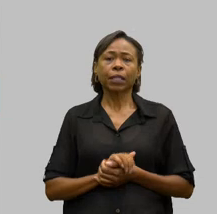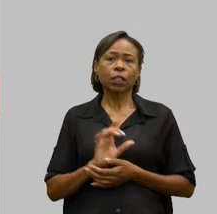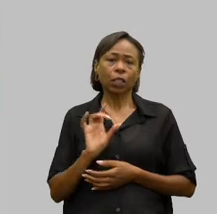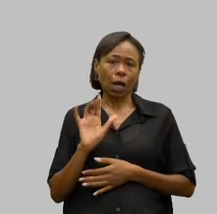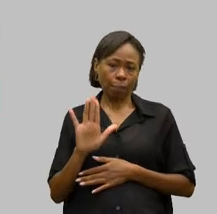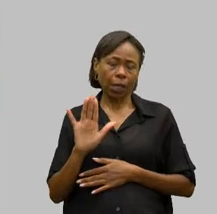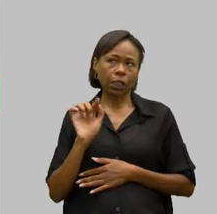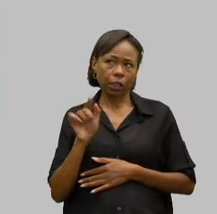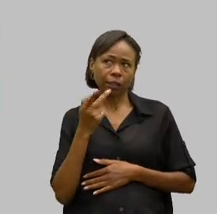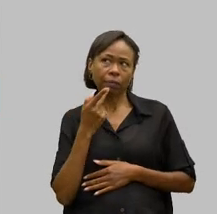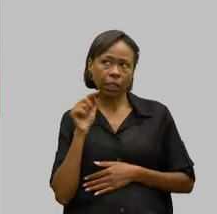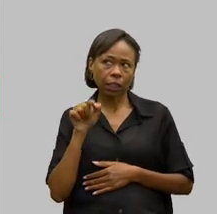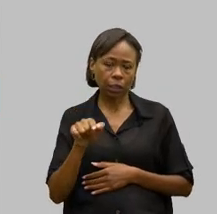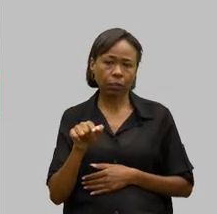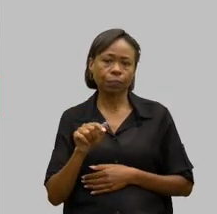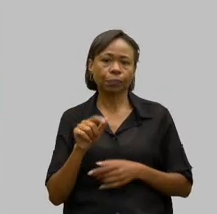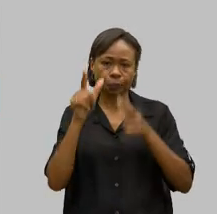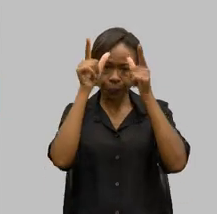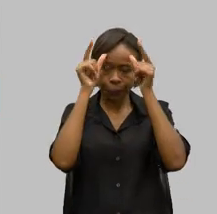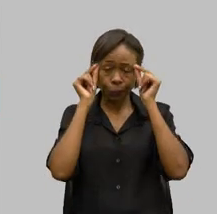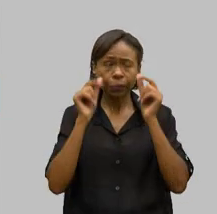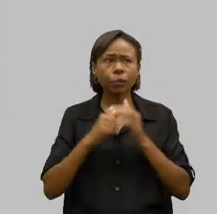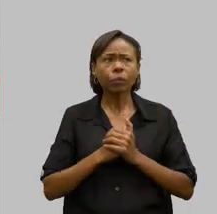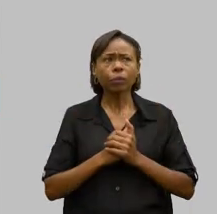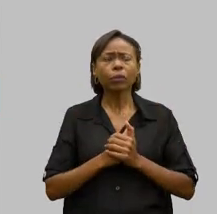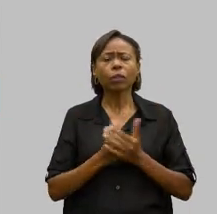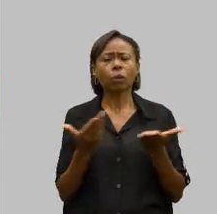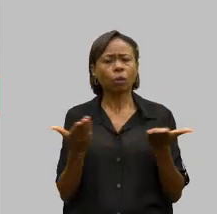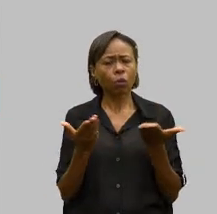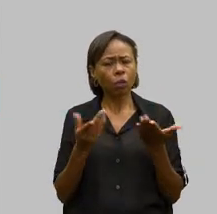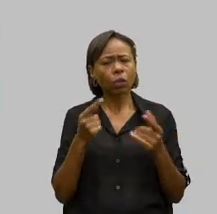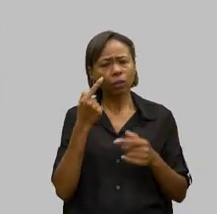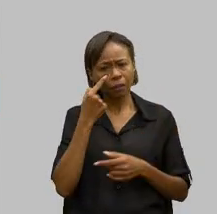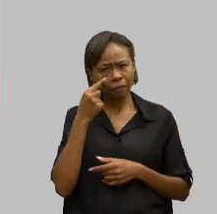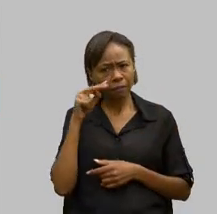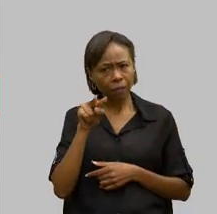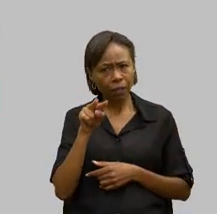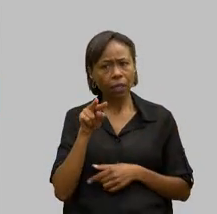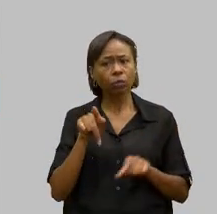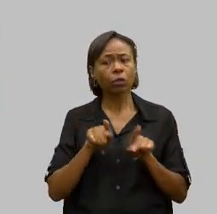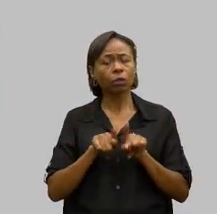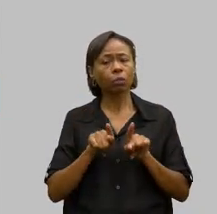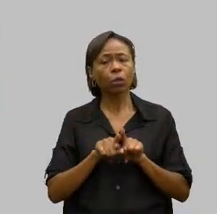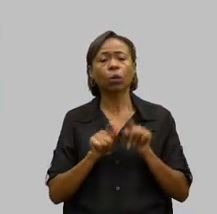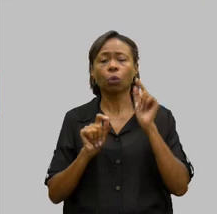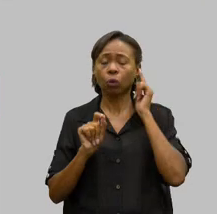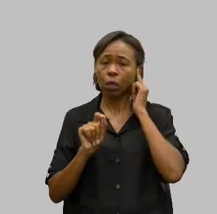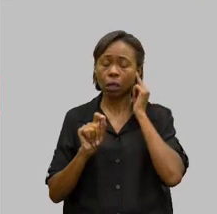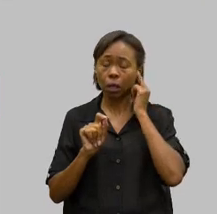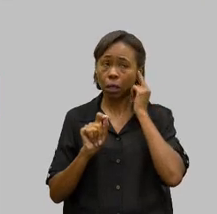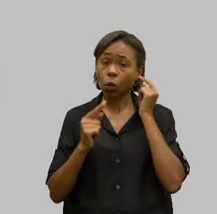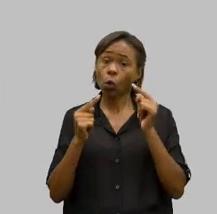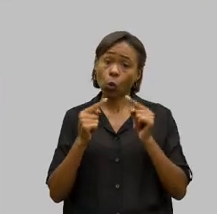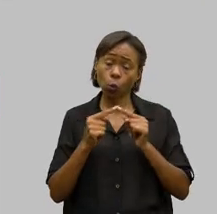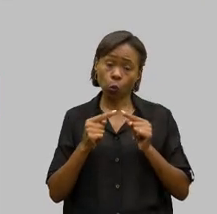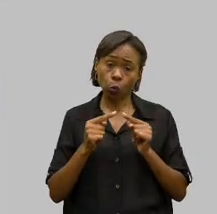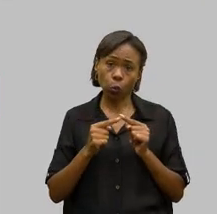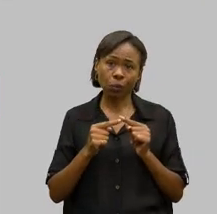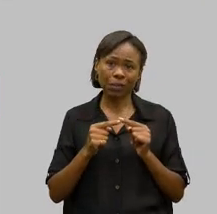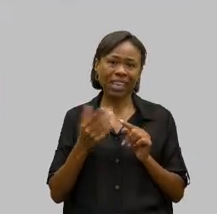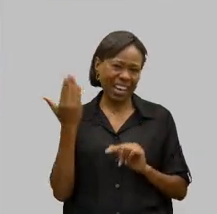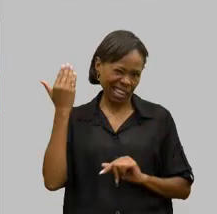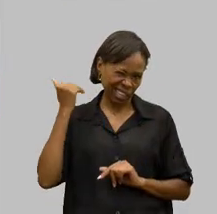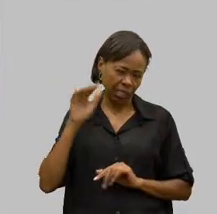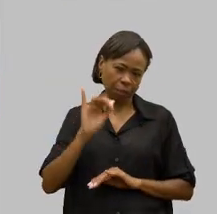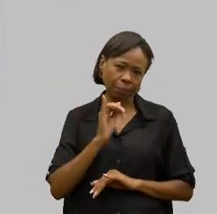que eu tenho visto. E vemos também hoje um modelo onde antes, eu vou dar exemplo, por